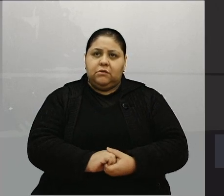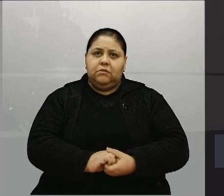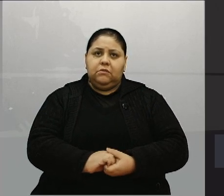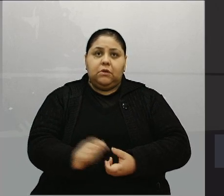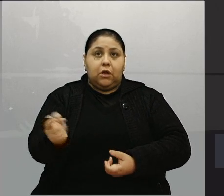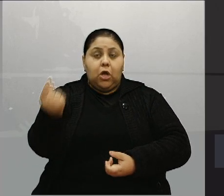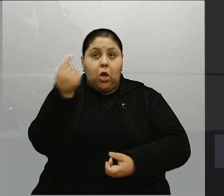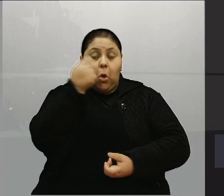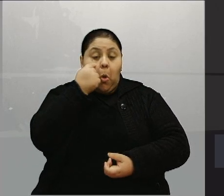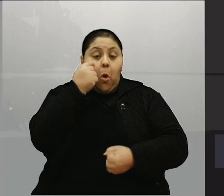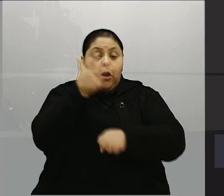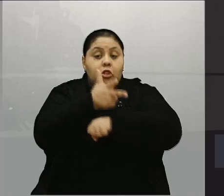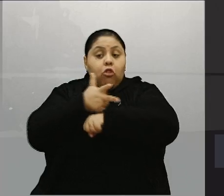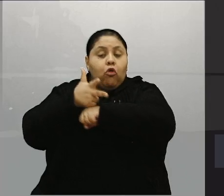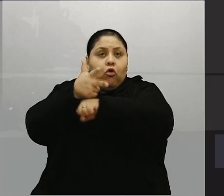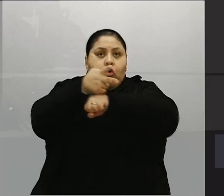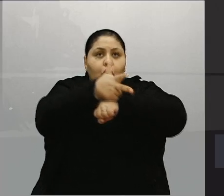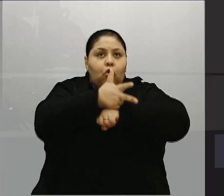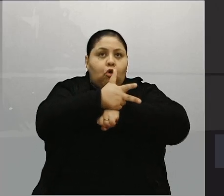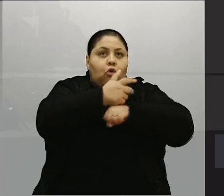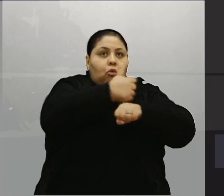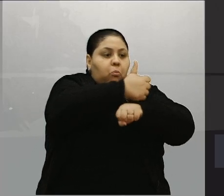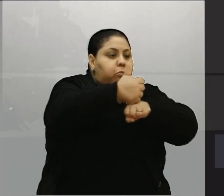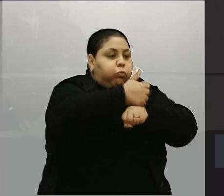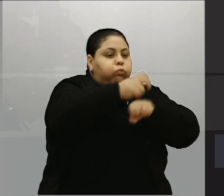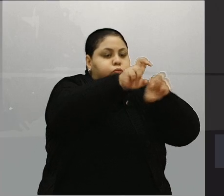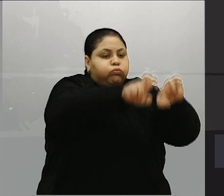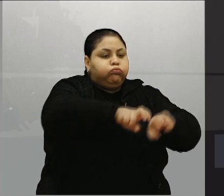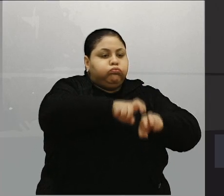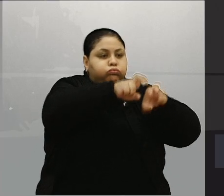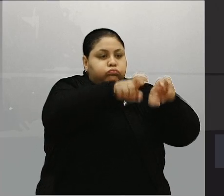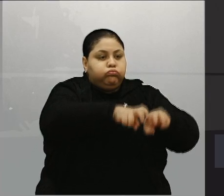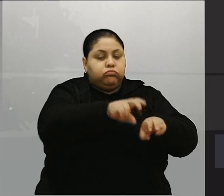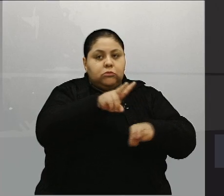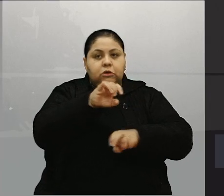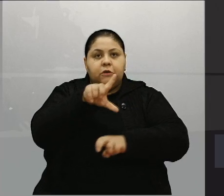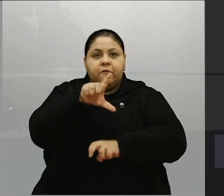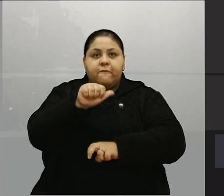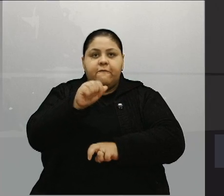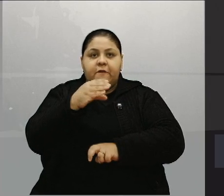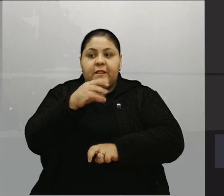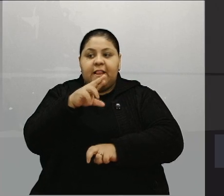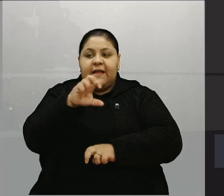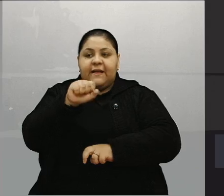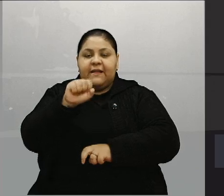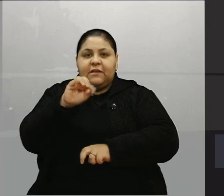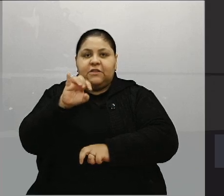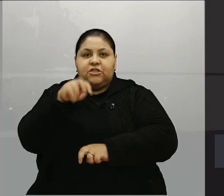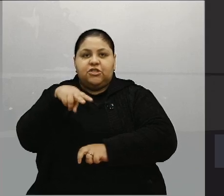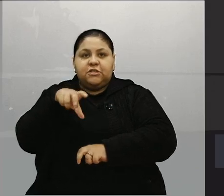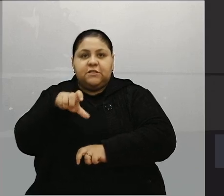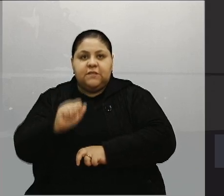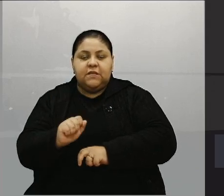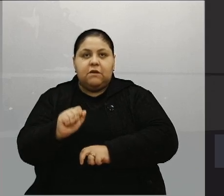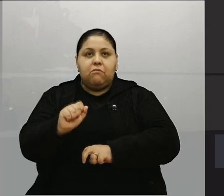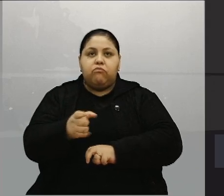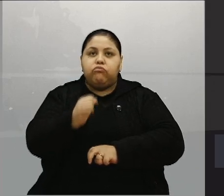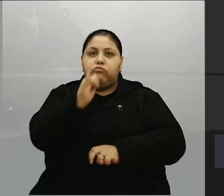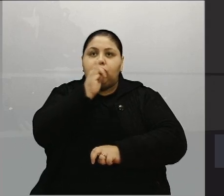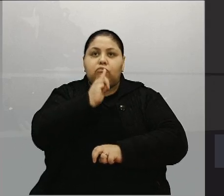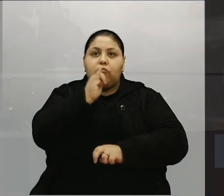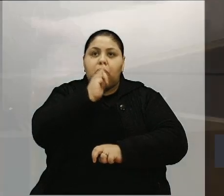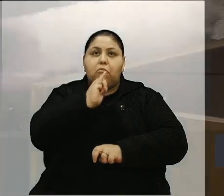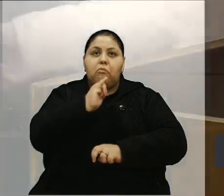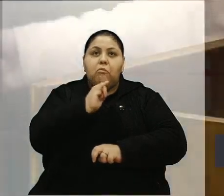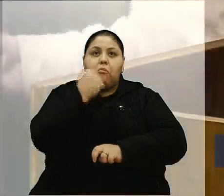Olhe naquele vídeo daquele agricultor lá de Vila Cristina, que eu dou sempre o exemplo. Tá no semblante dele, o que ele